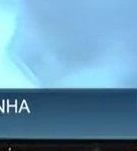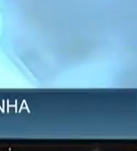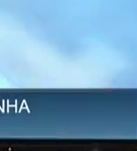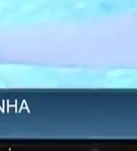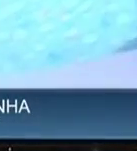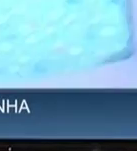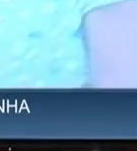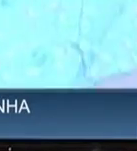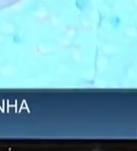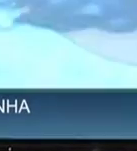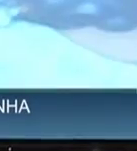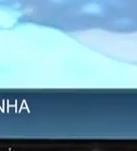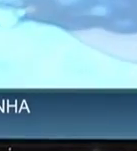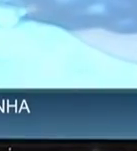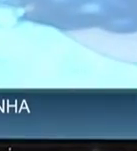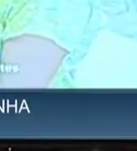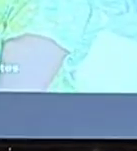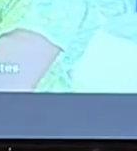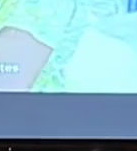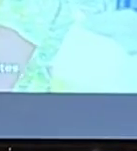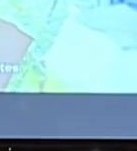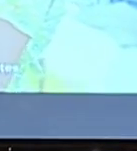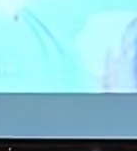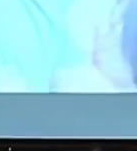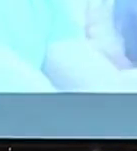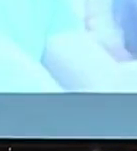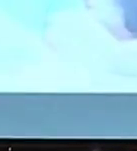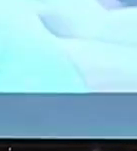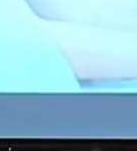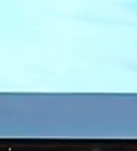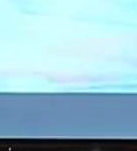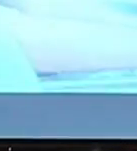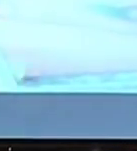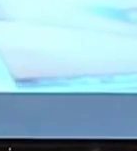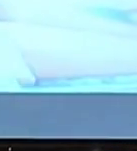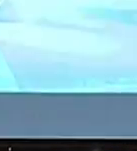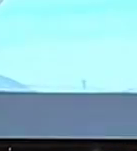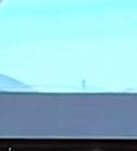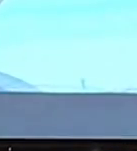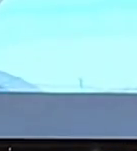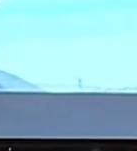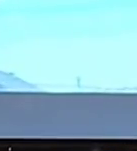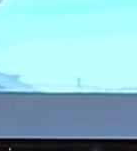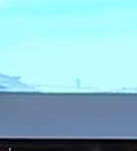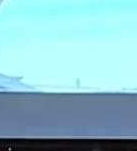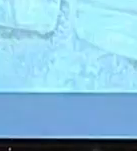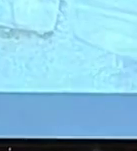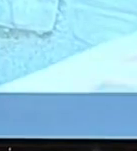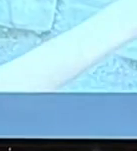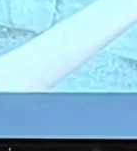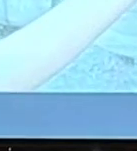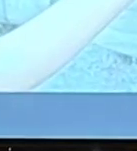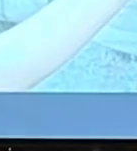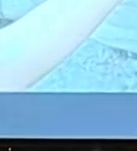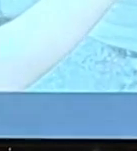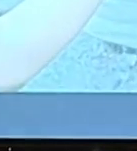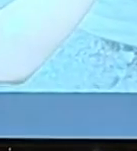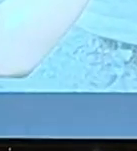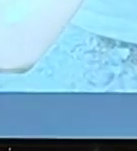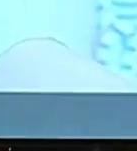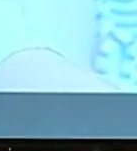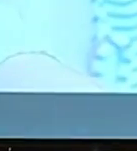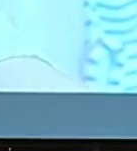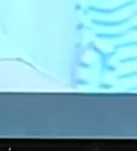manchas incomodam. Mas existem manchas muito mais importantes para você se preocupar. Como as da hanseníase.